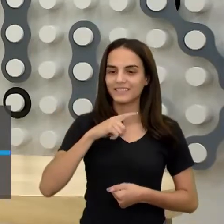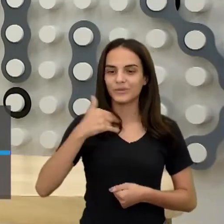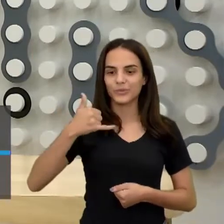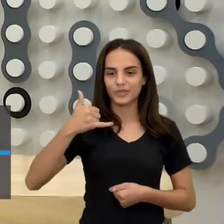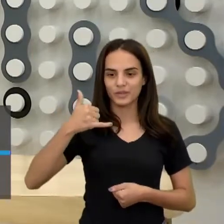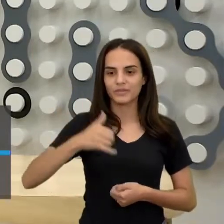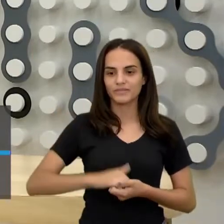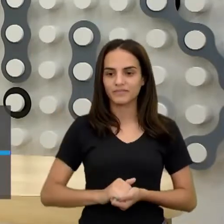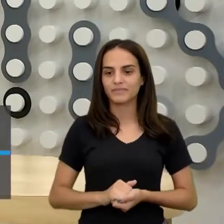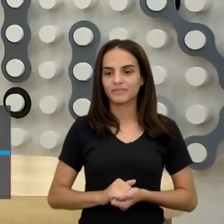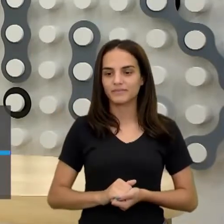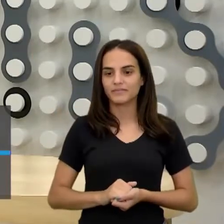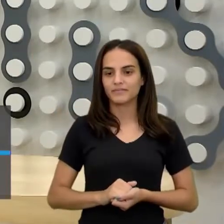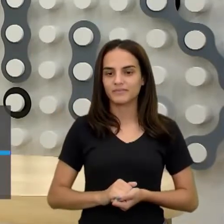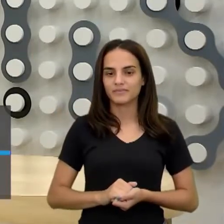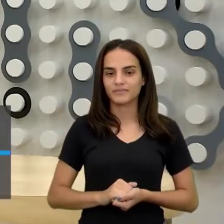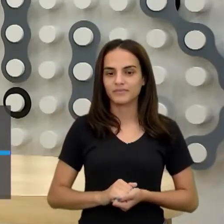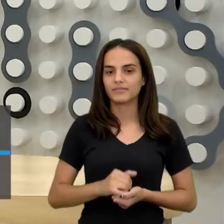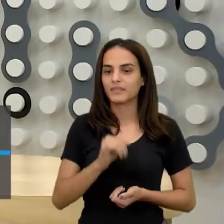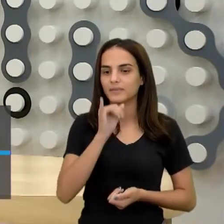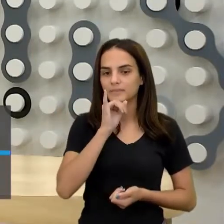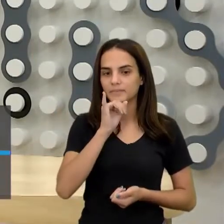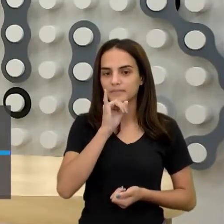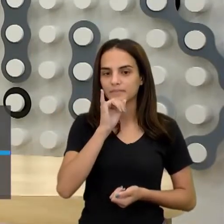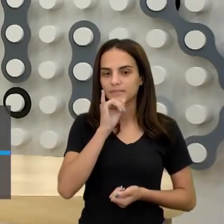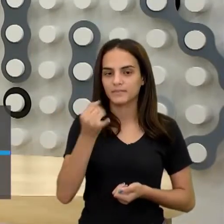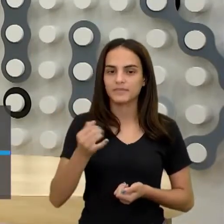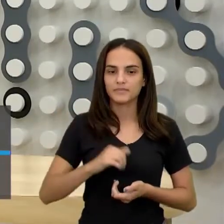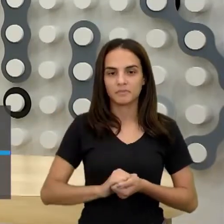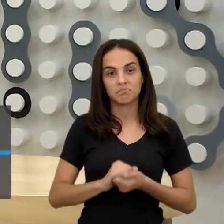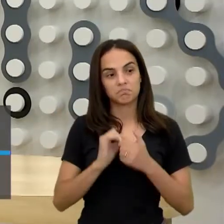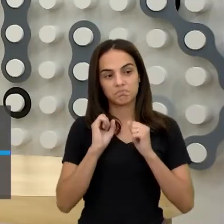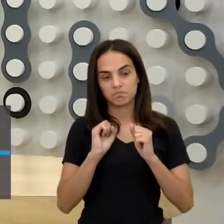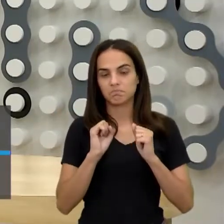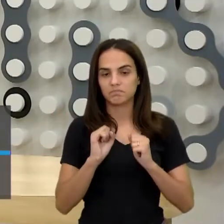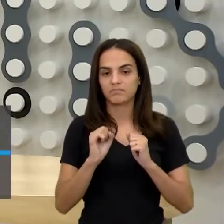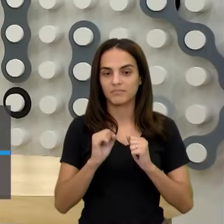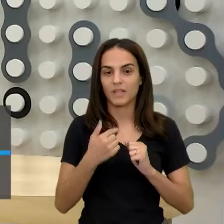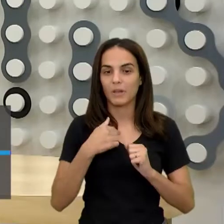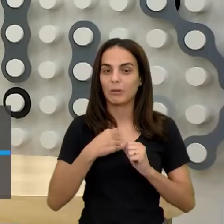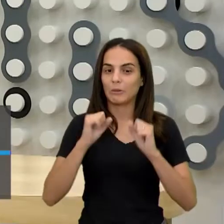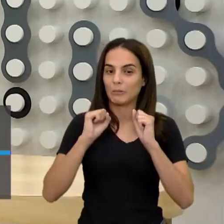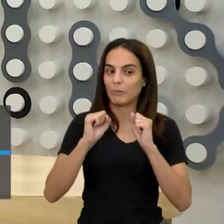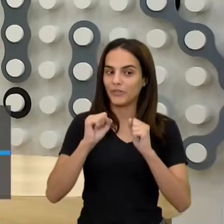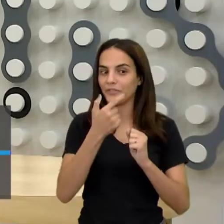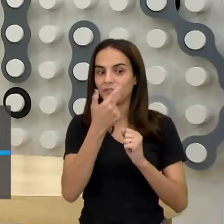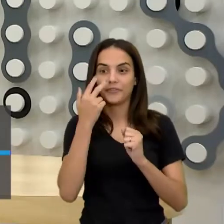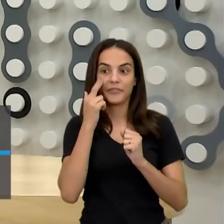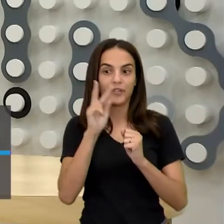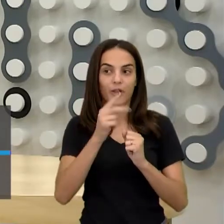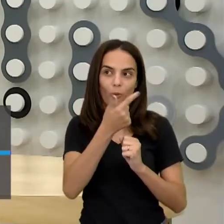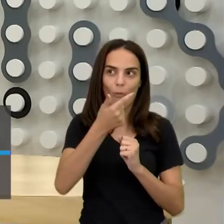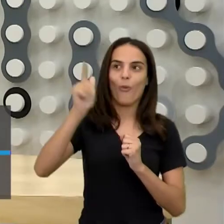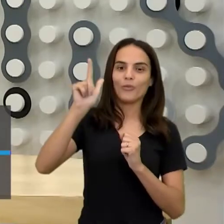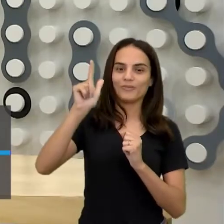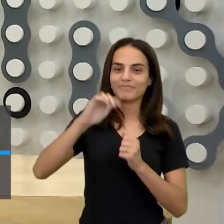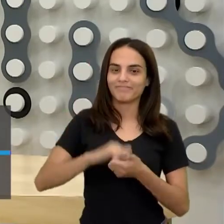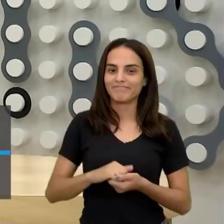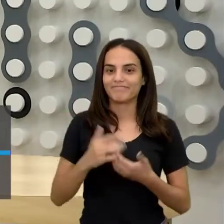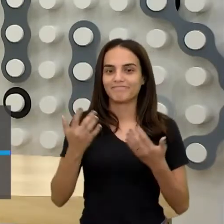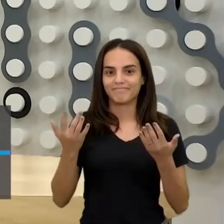na aula de português, aí ele pega e pipoca algo, vibra, e eu falei, puxa vida, eu poderia estar vendo outra coisa, aí você vai lá